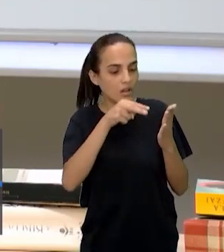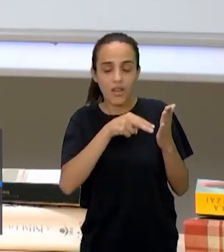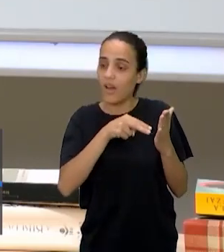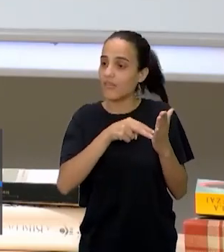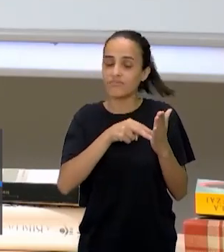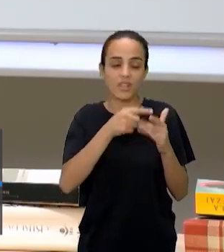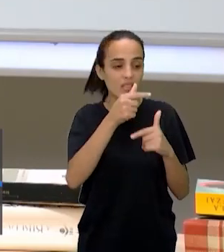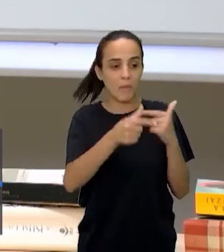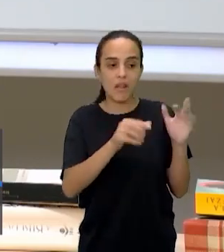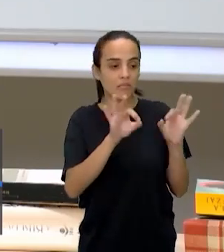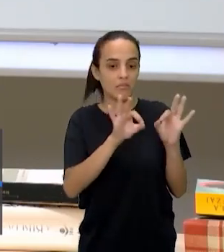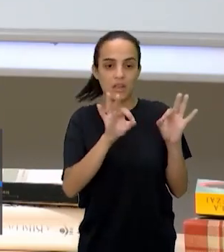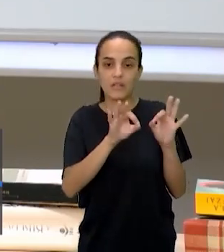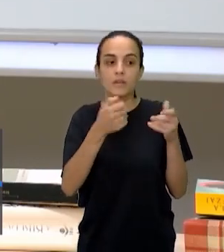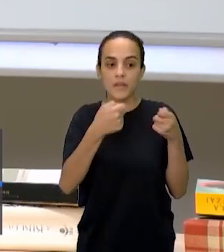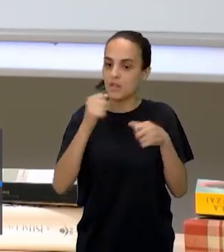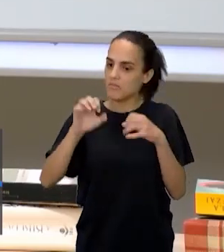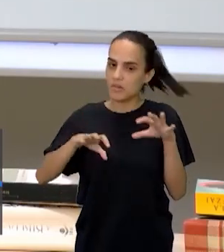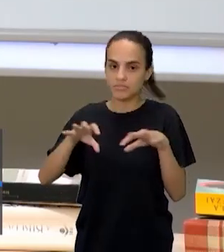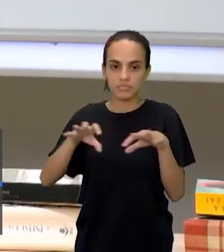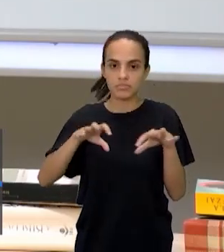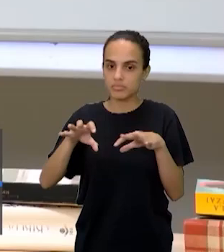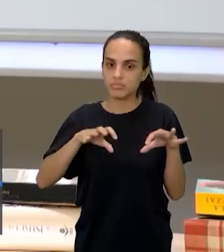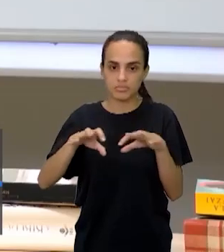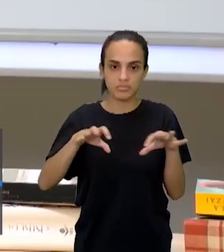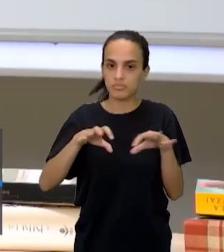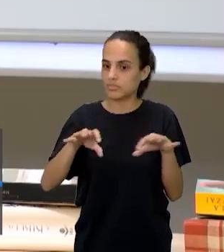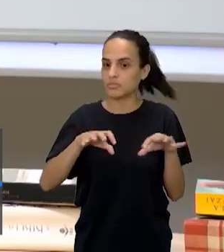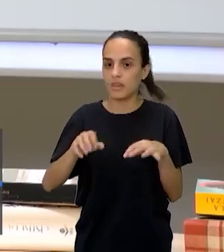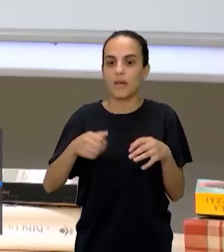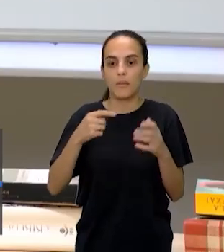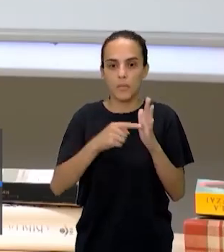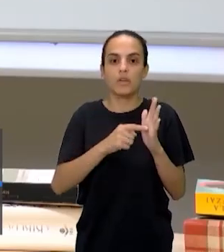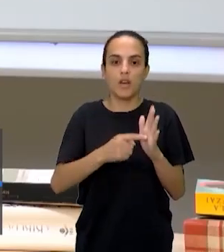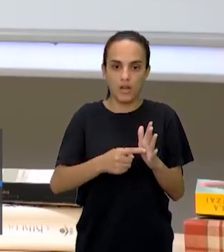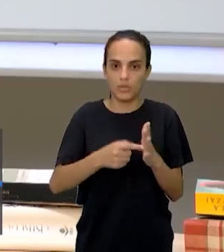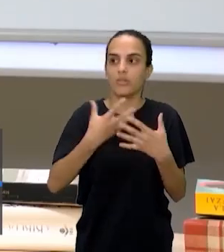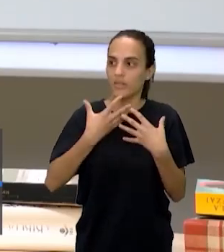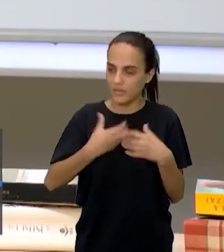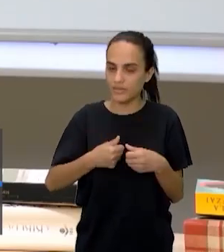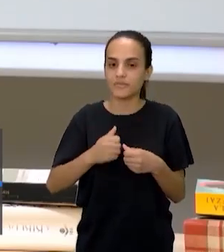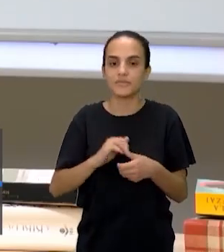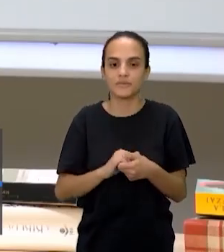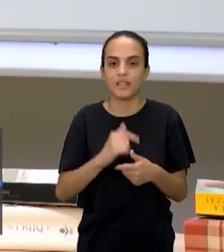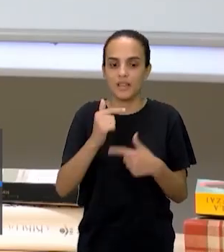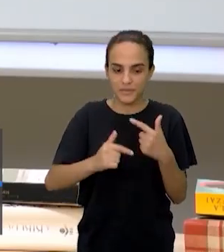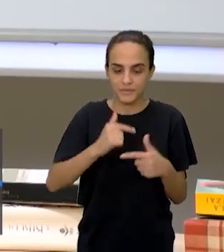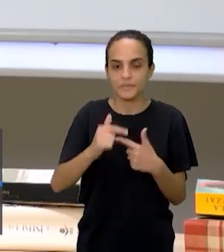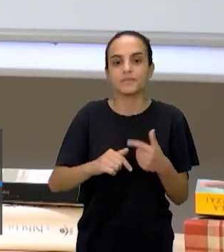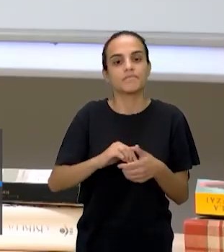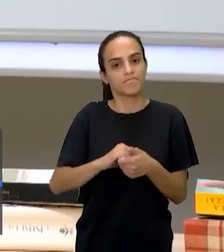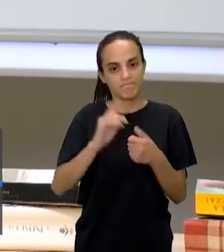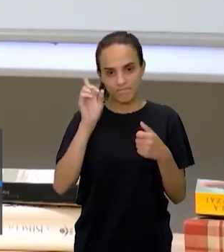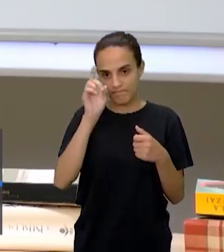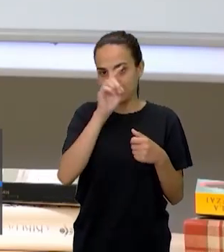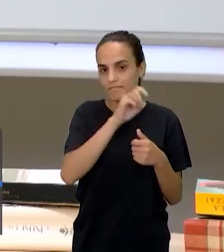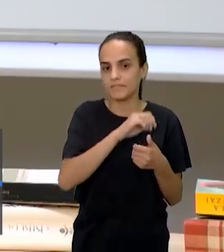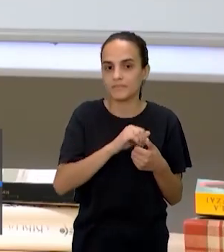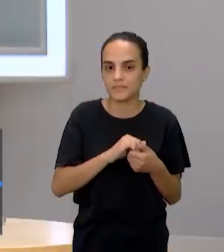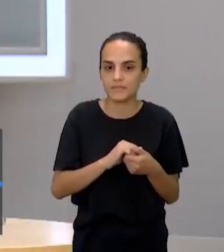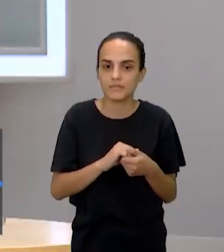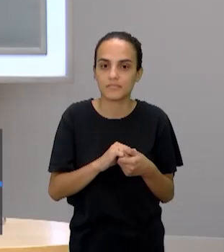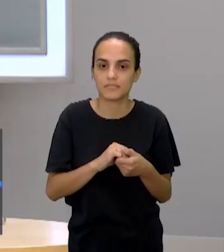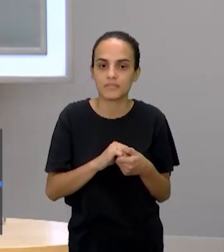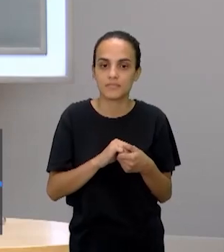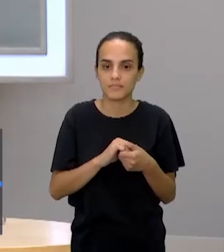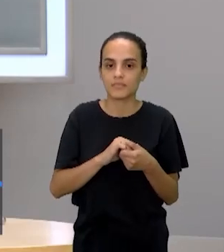está trabalhando, você tem que se movimentar e mostrar que você está cansado, aí sim você está trabalhando, é complicado isso daí. Estar